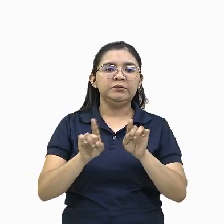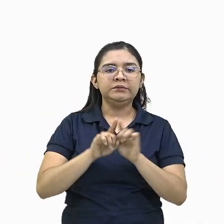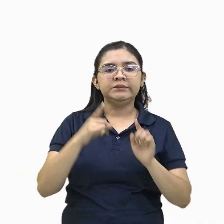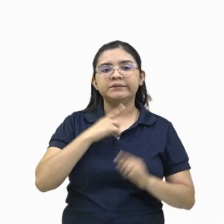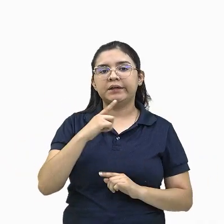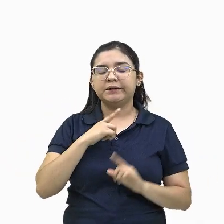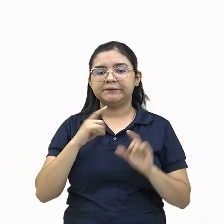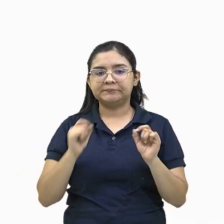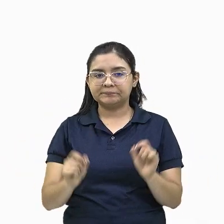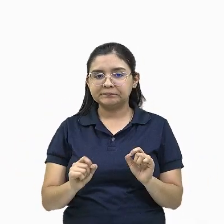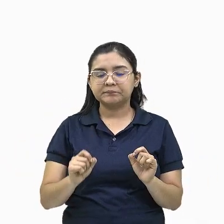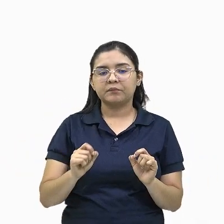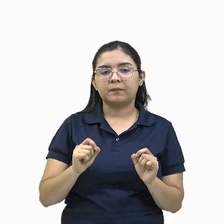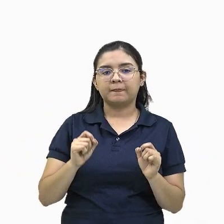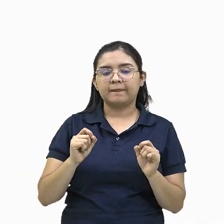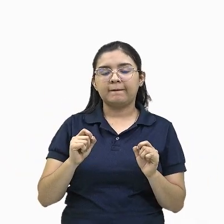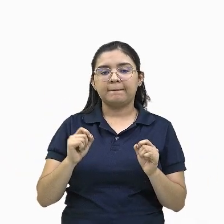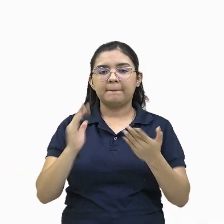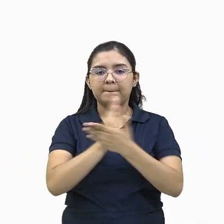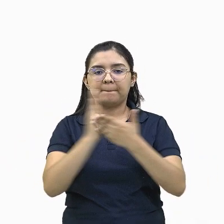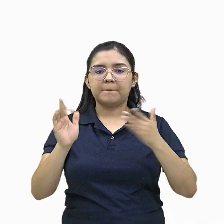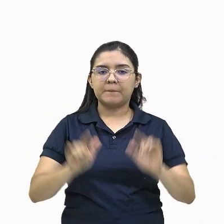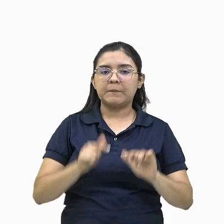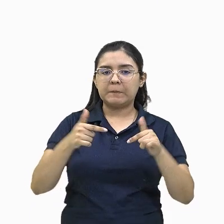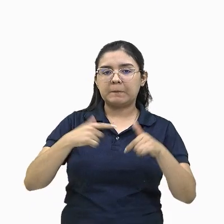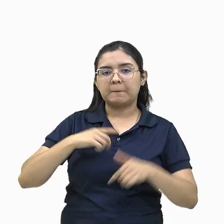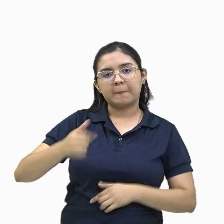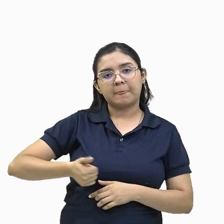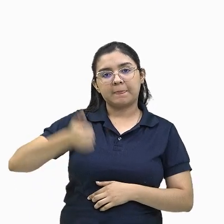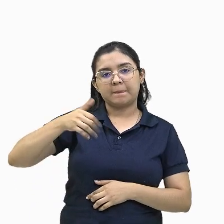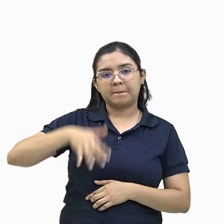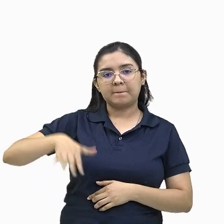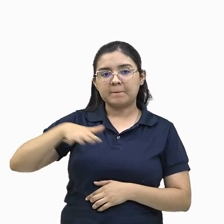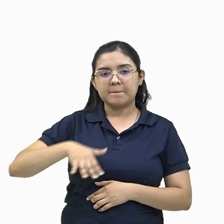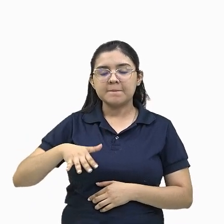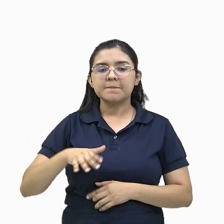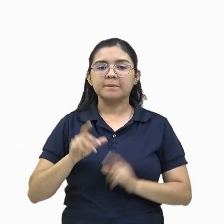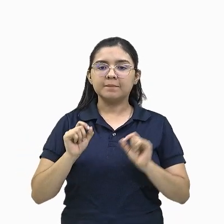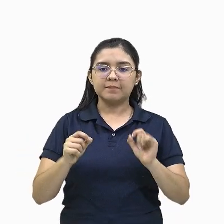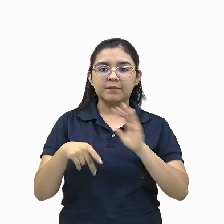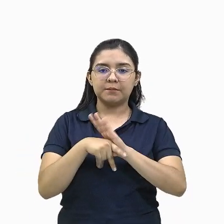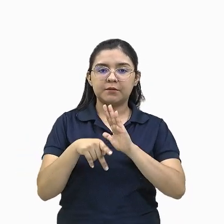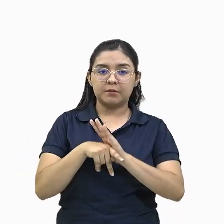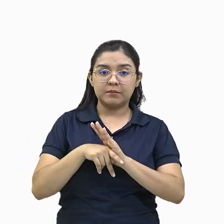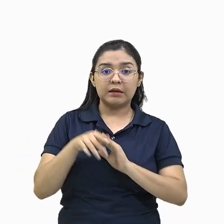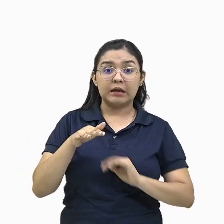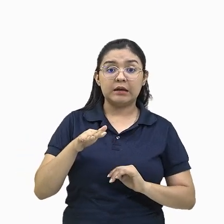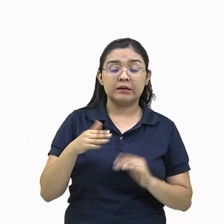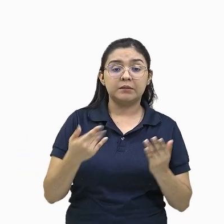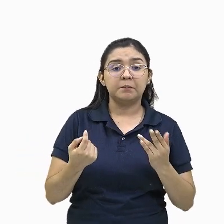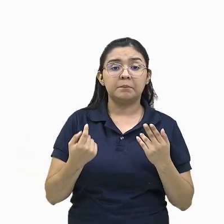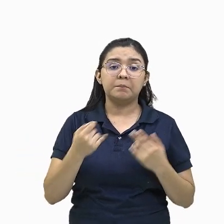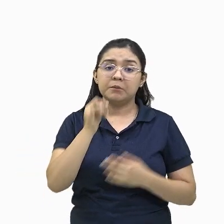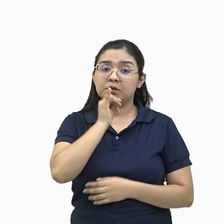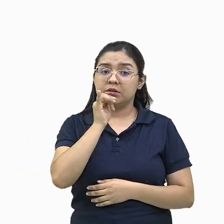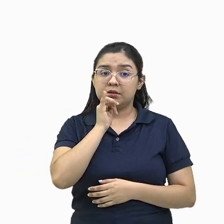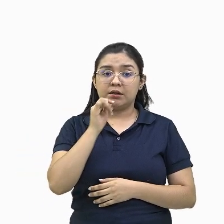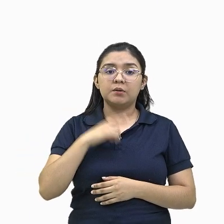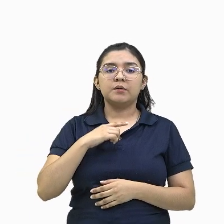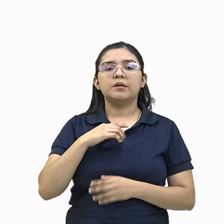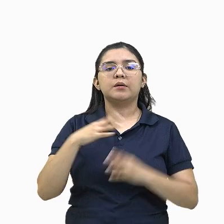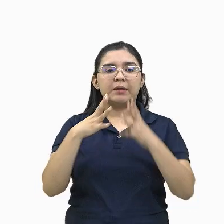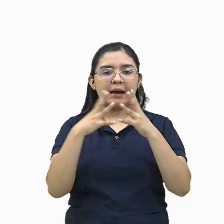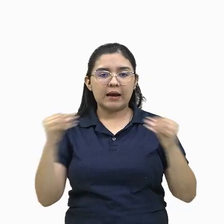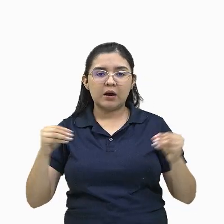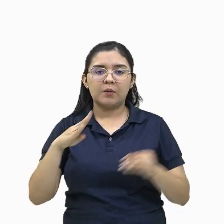gente observa ainda as atividades do setor primário nessas áreas. Aí a gente pode falar um pouco do cacau,